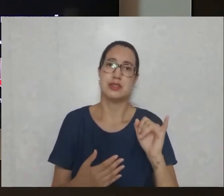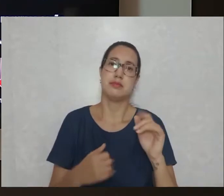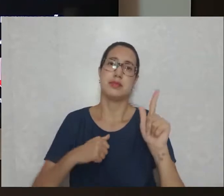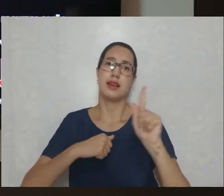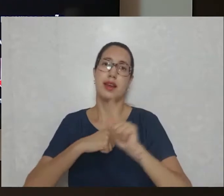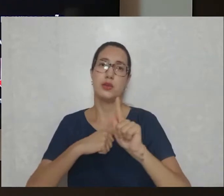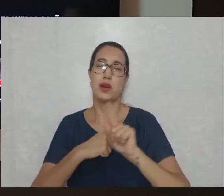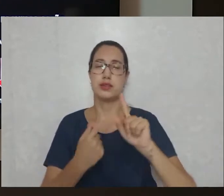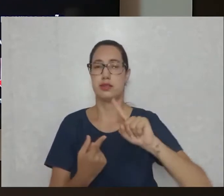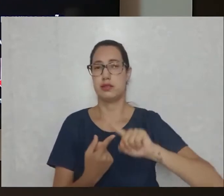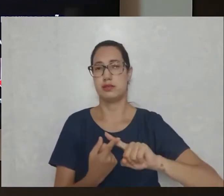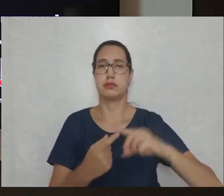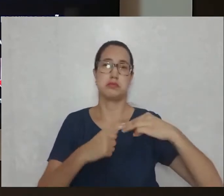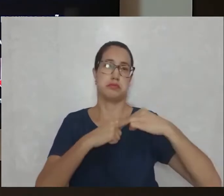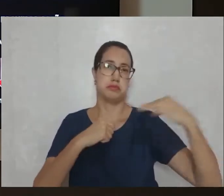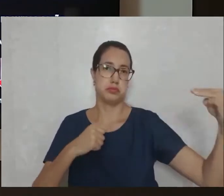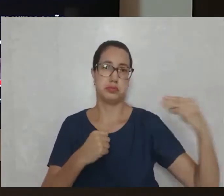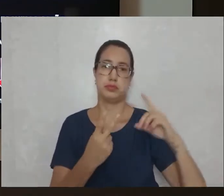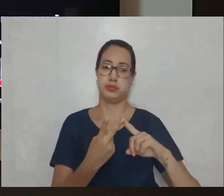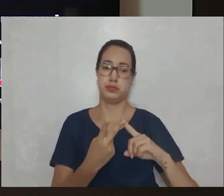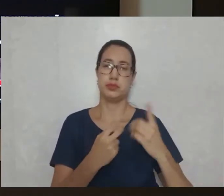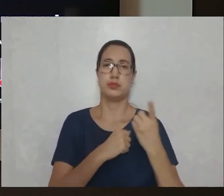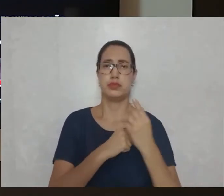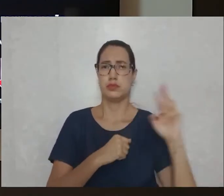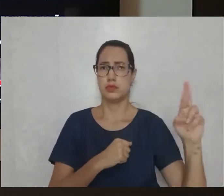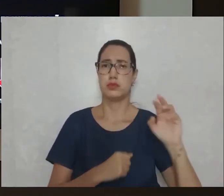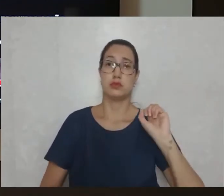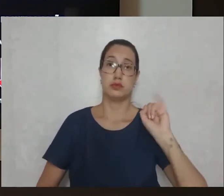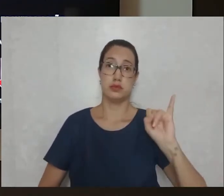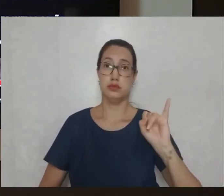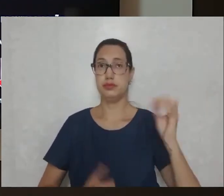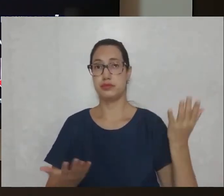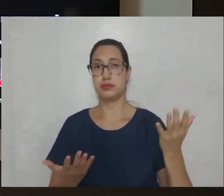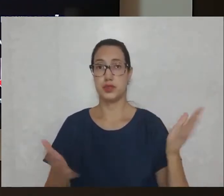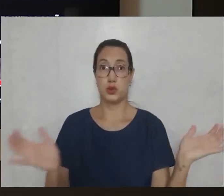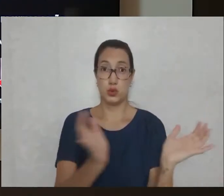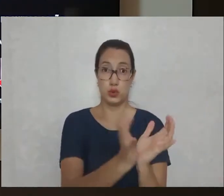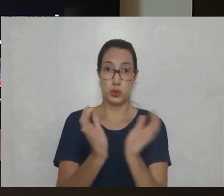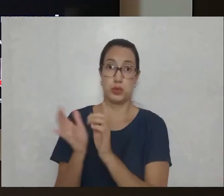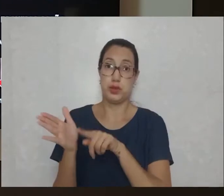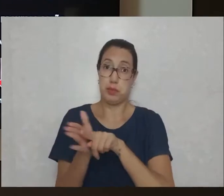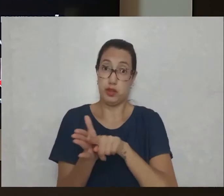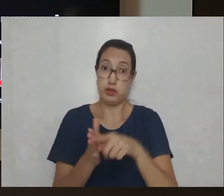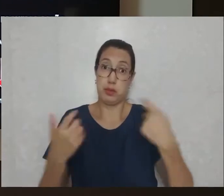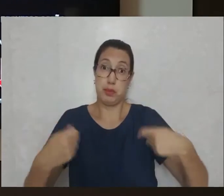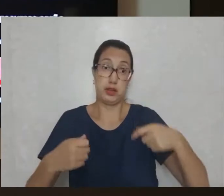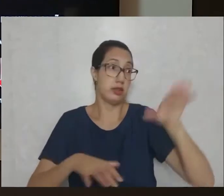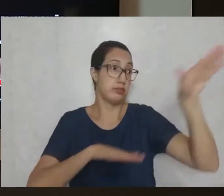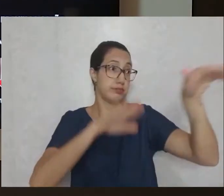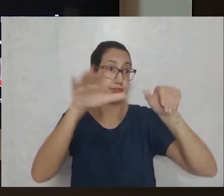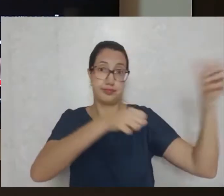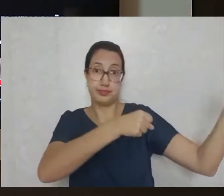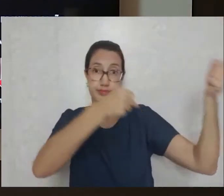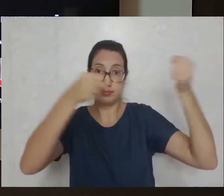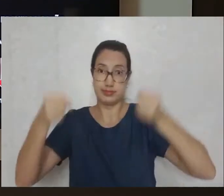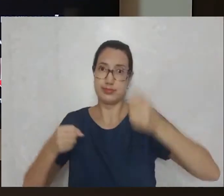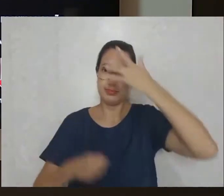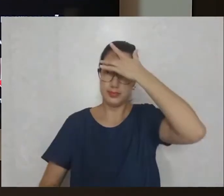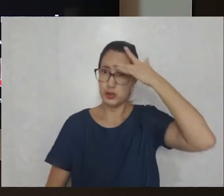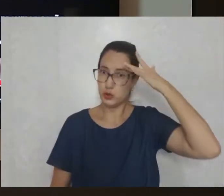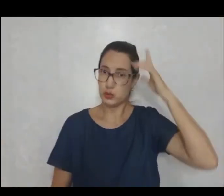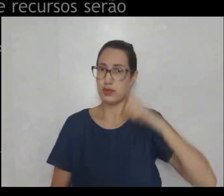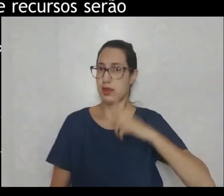em que a equipe da equipe de pesquisa envolve pesquisadores experientes. Então, assim, tudo isso entra em consideração na escolha do